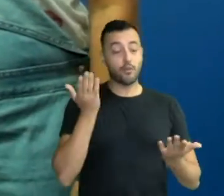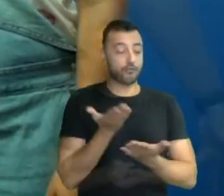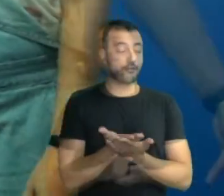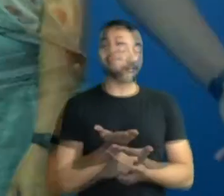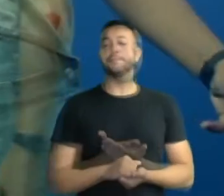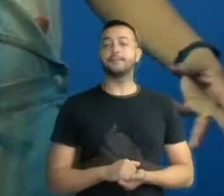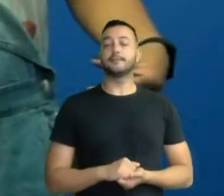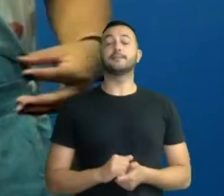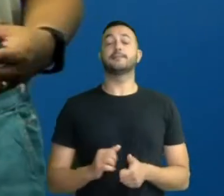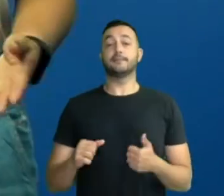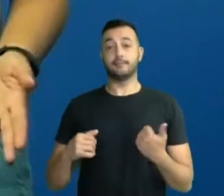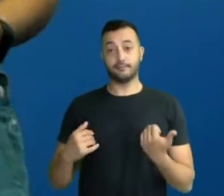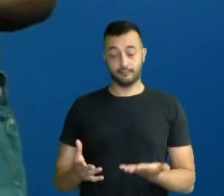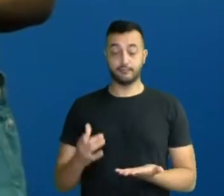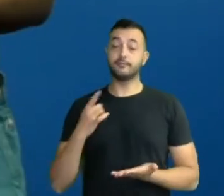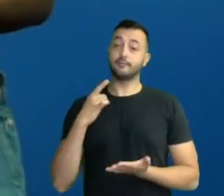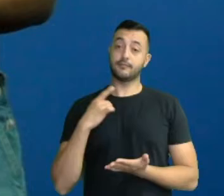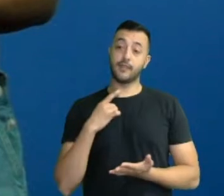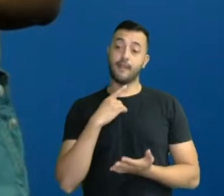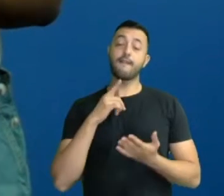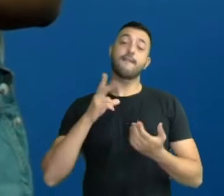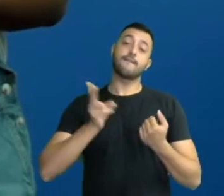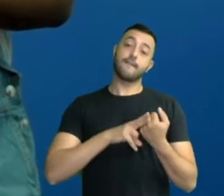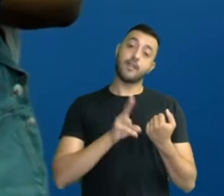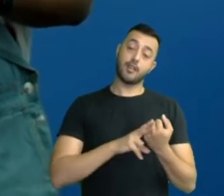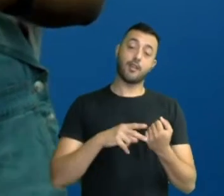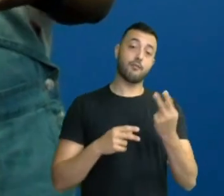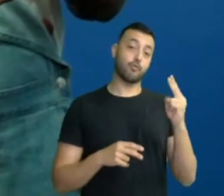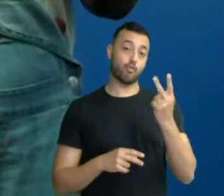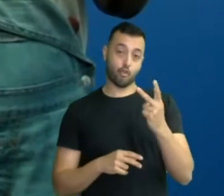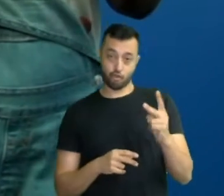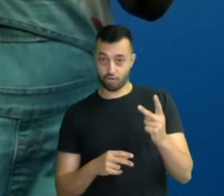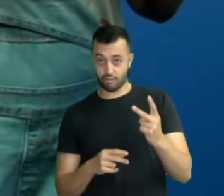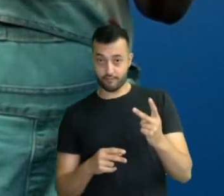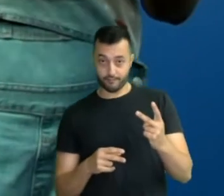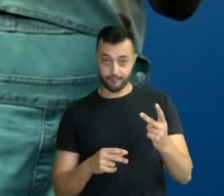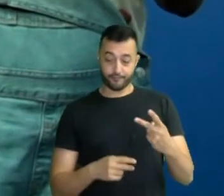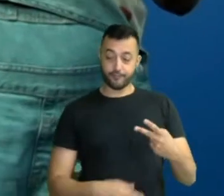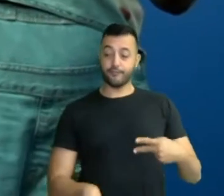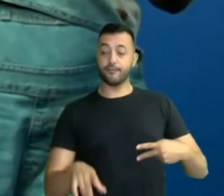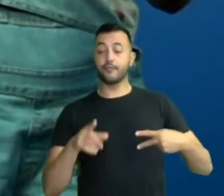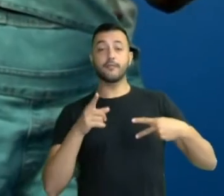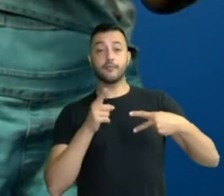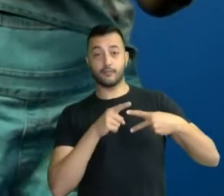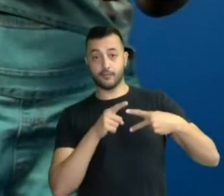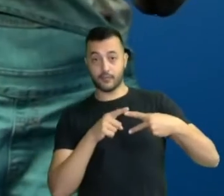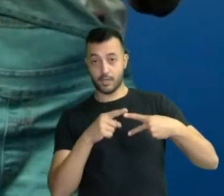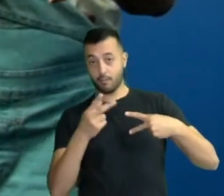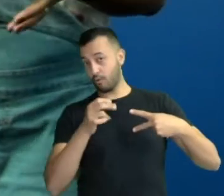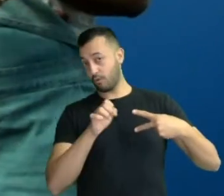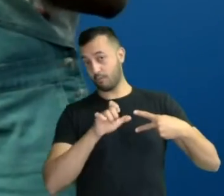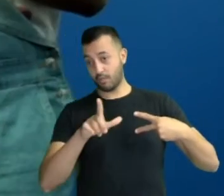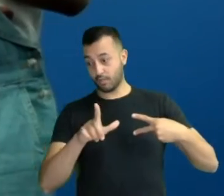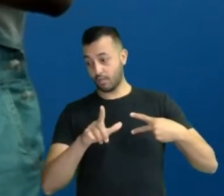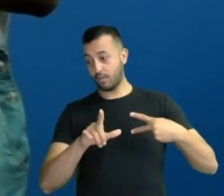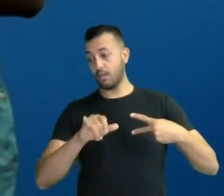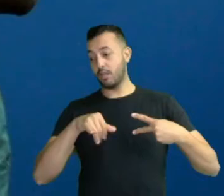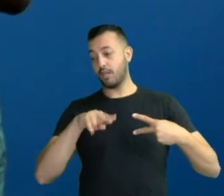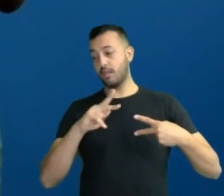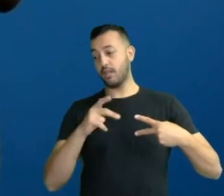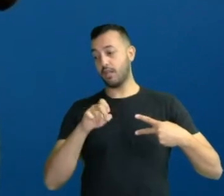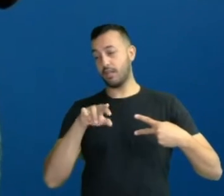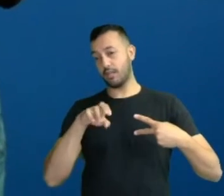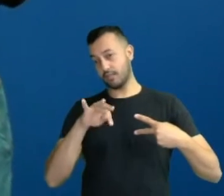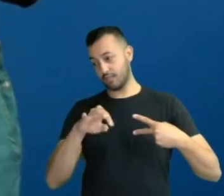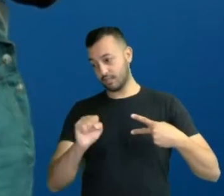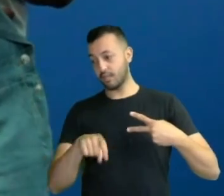hoje. Existem dois tipos de verbos pronominais: os verbos pronominales inerentes